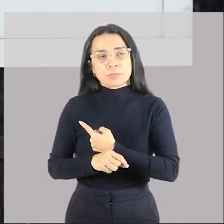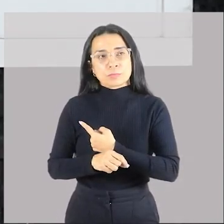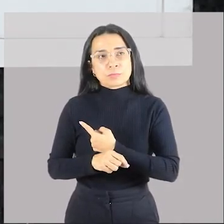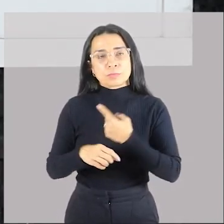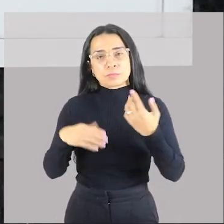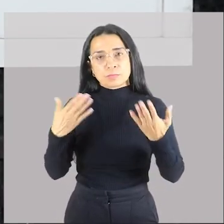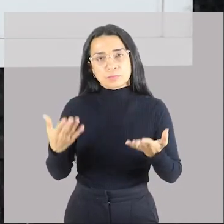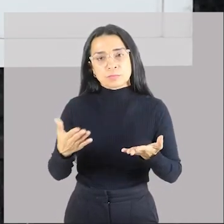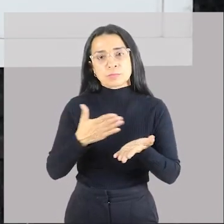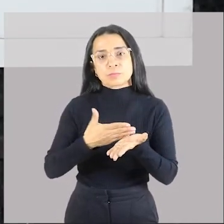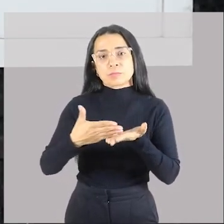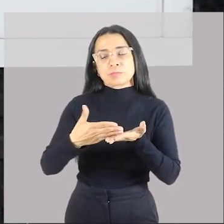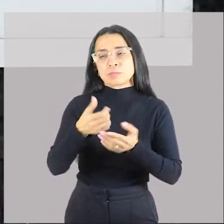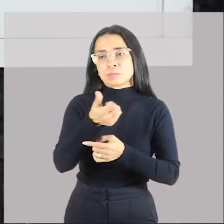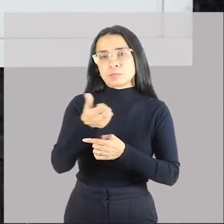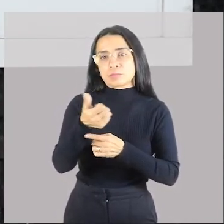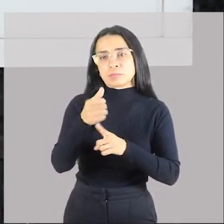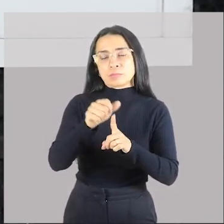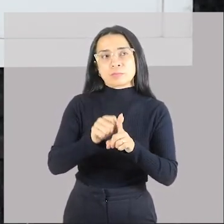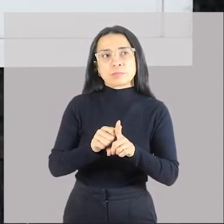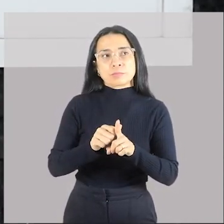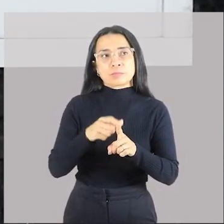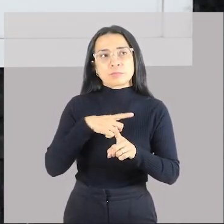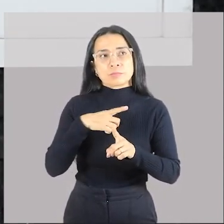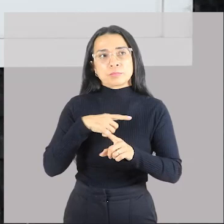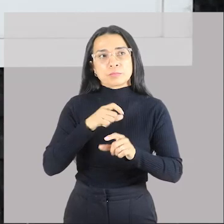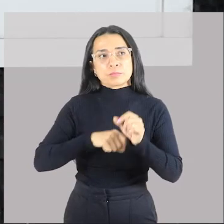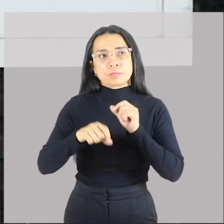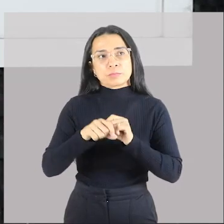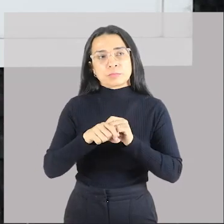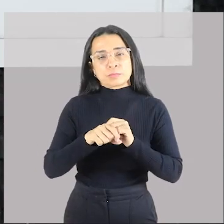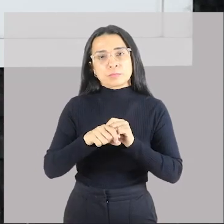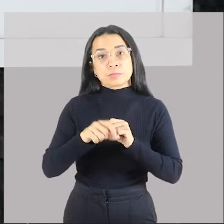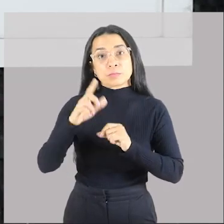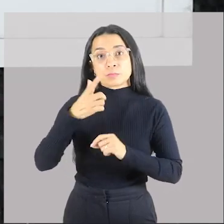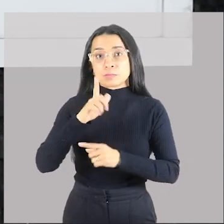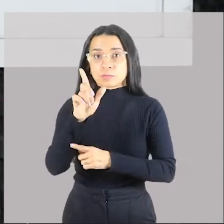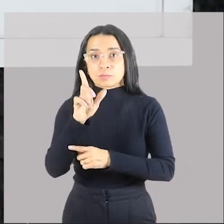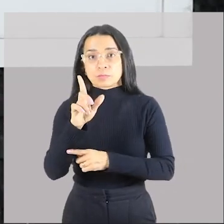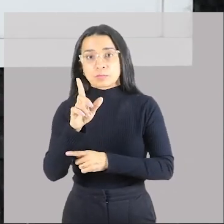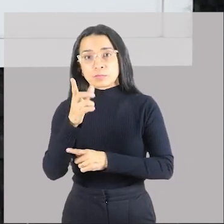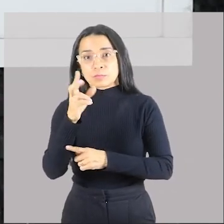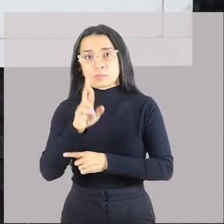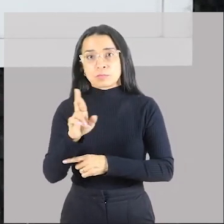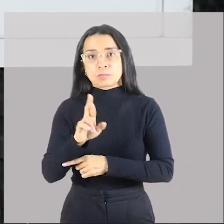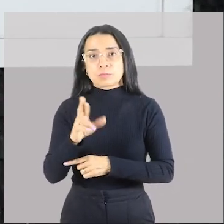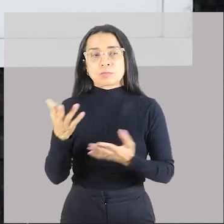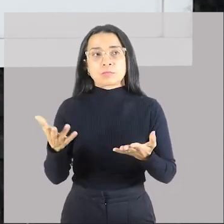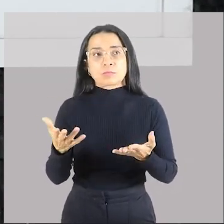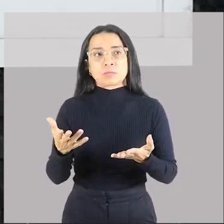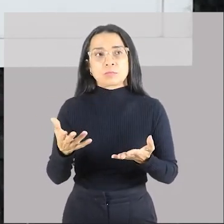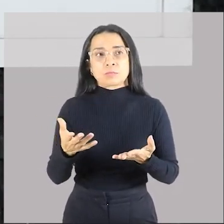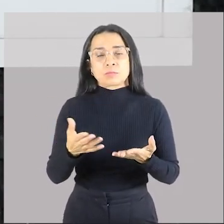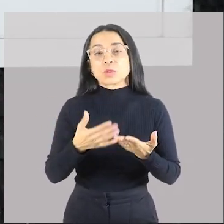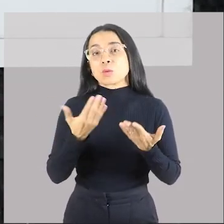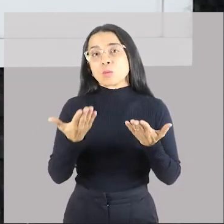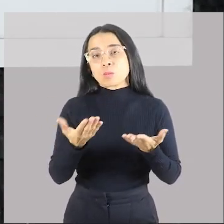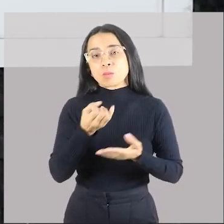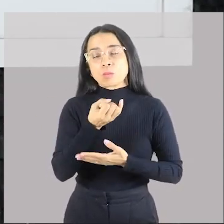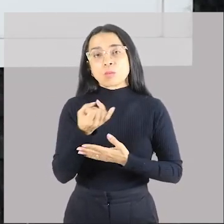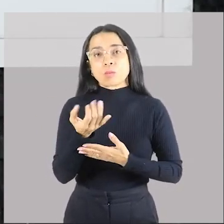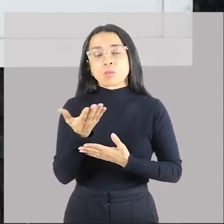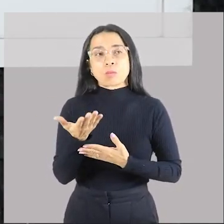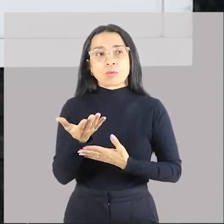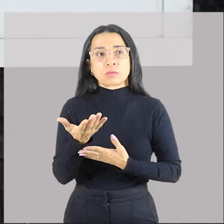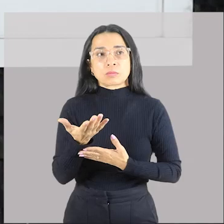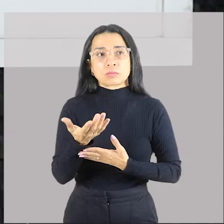Então, passou o primeiro período, você já tem um valor aqui de montante. Quanto é que está a tua dívida? De 1.100. Professor, por